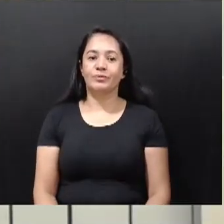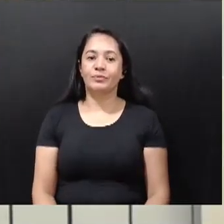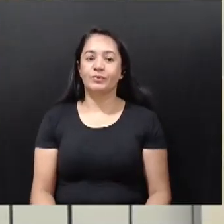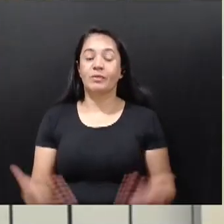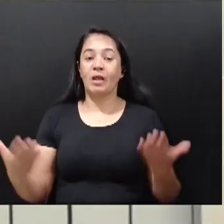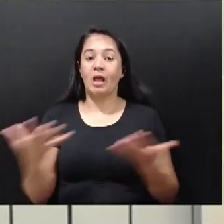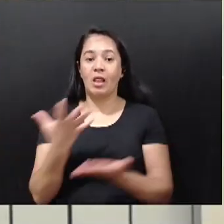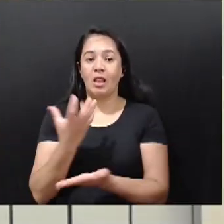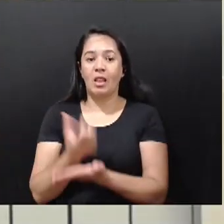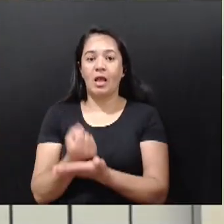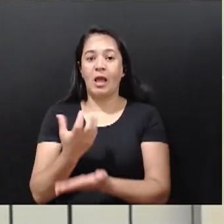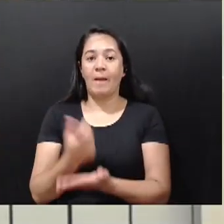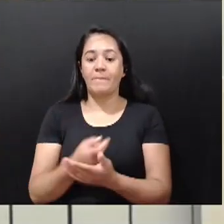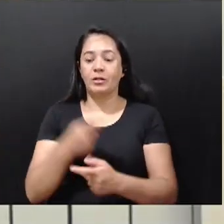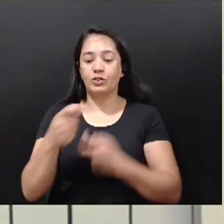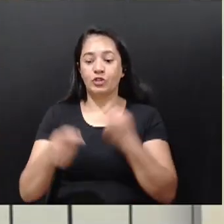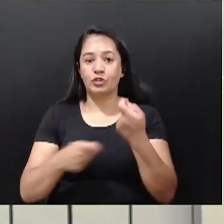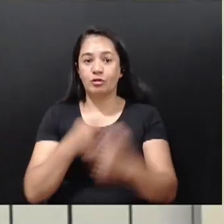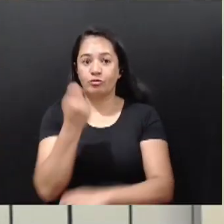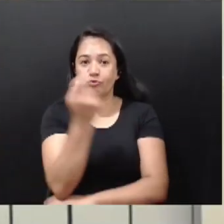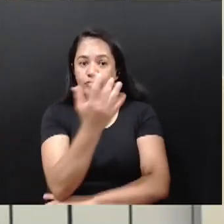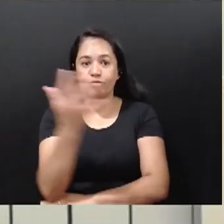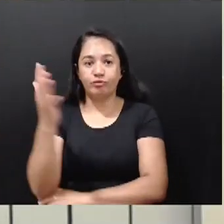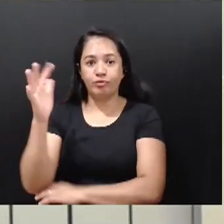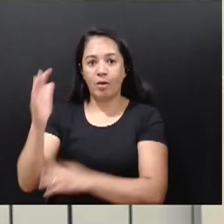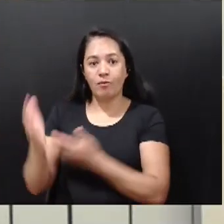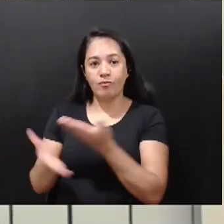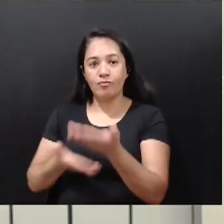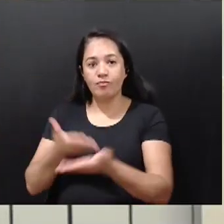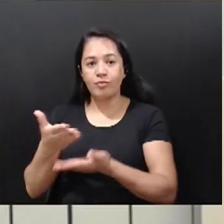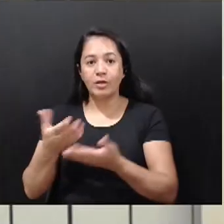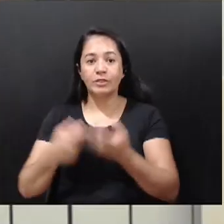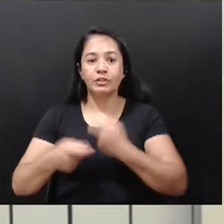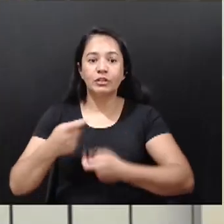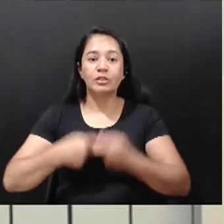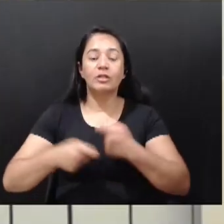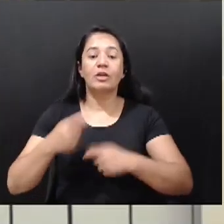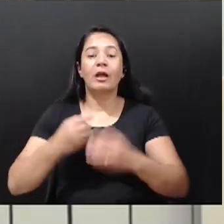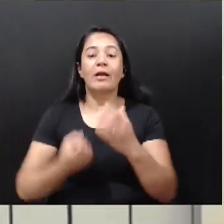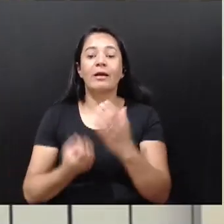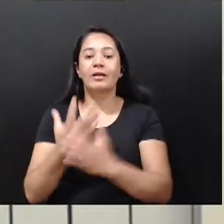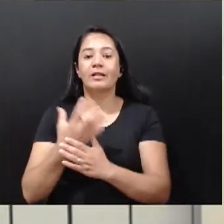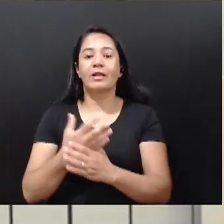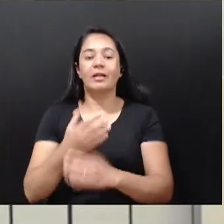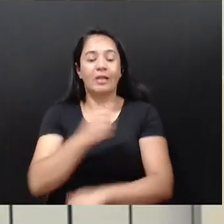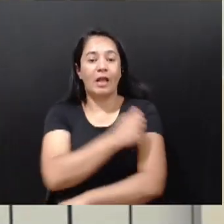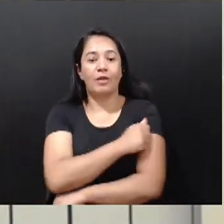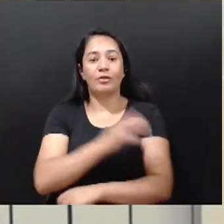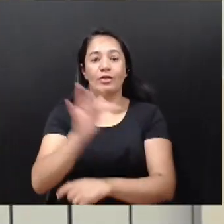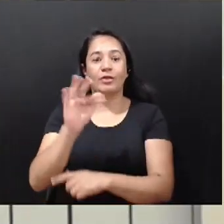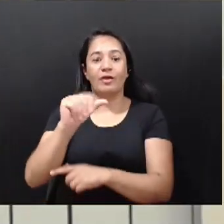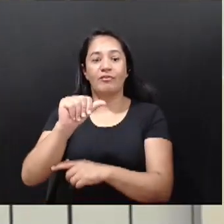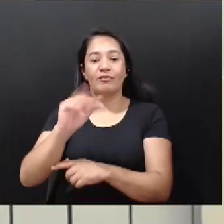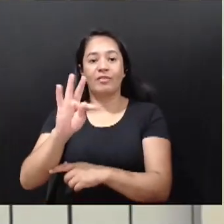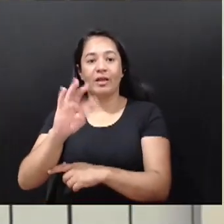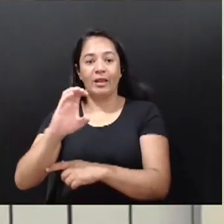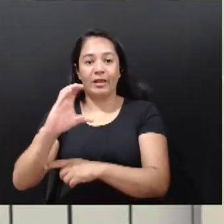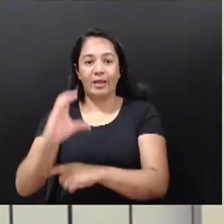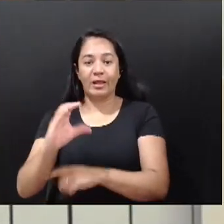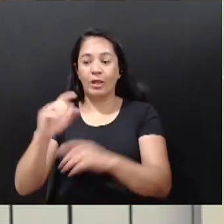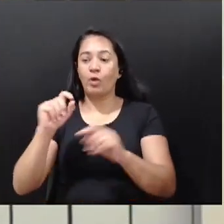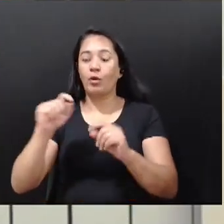gestão ambiental colaborativa desenvolvido por alunos da FATEC tem como objetivo que moradores